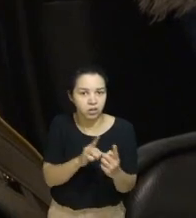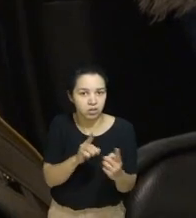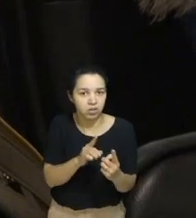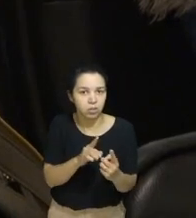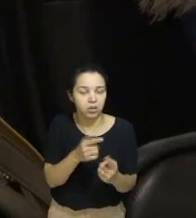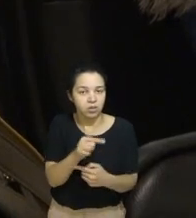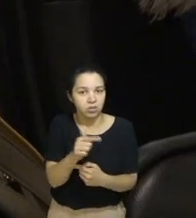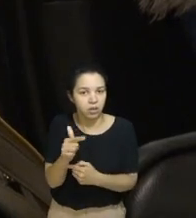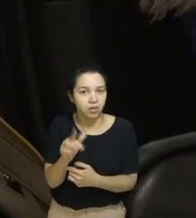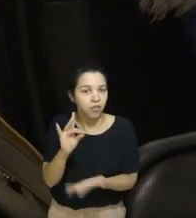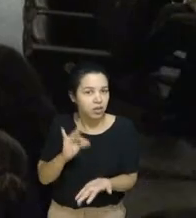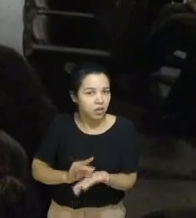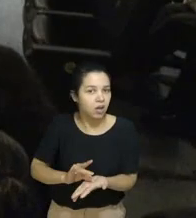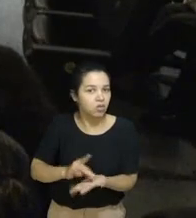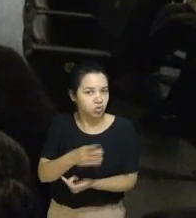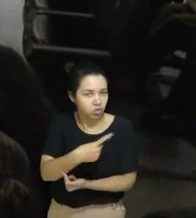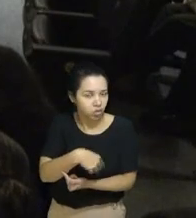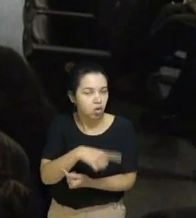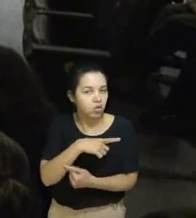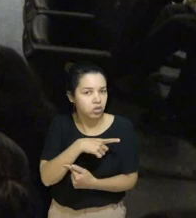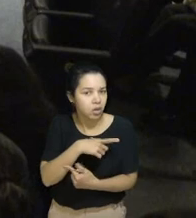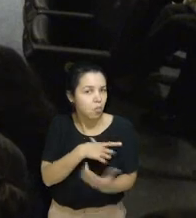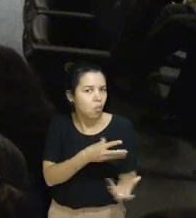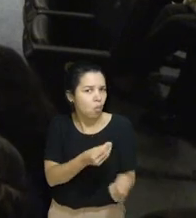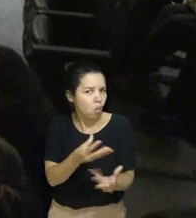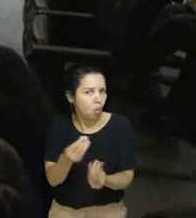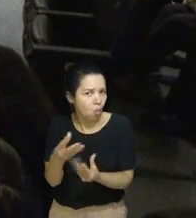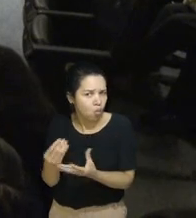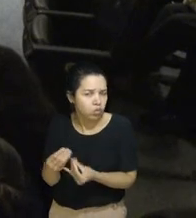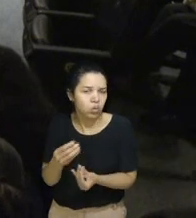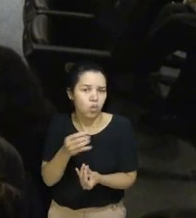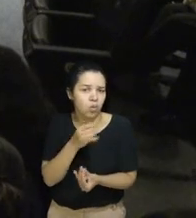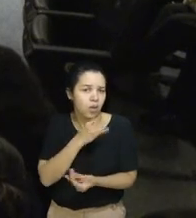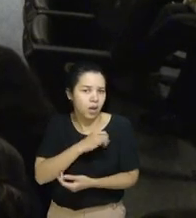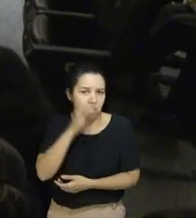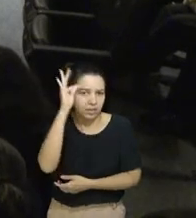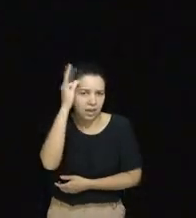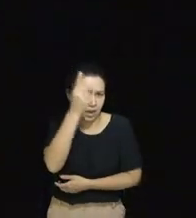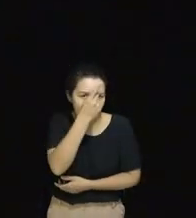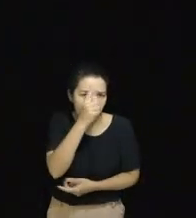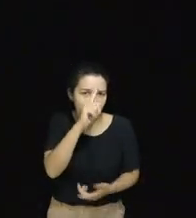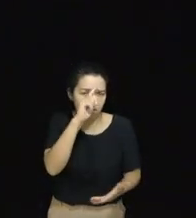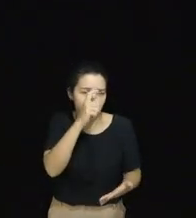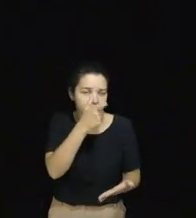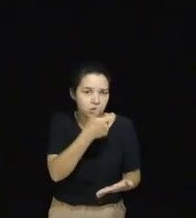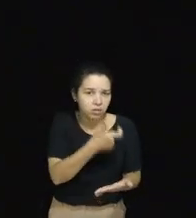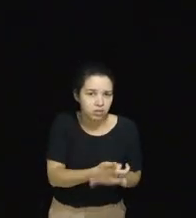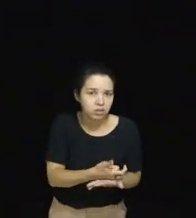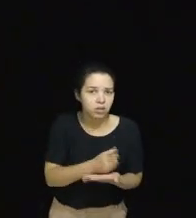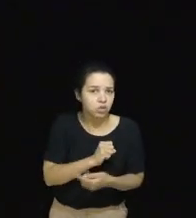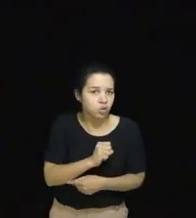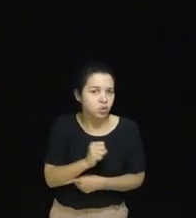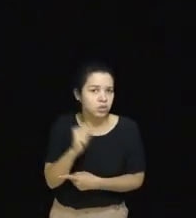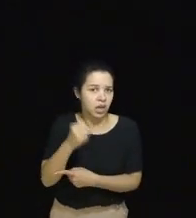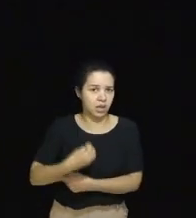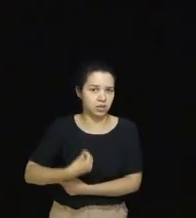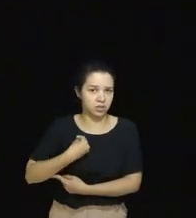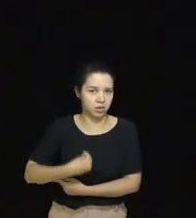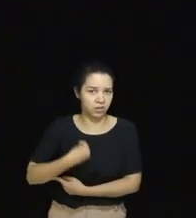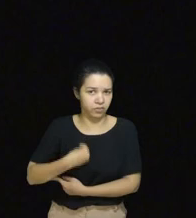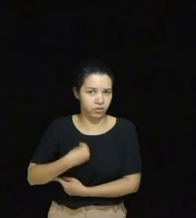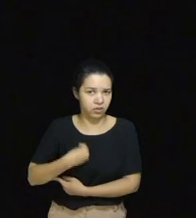é óbvio que a gente tem muitos exemplos de pessoas com TDAH, de pessoas com dislexia, que têm sucesso na vida. Mas isso